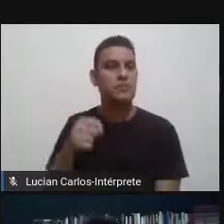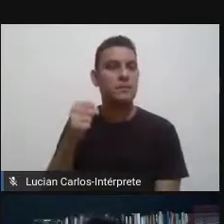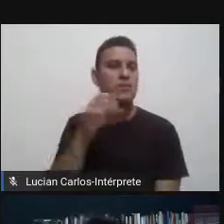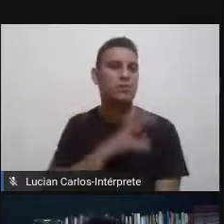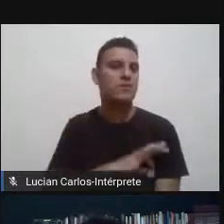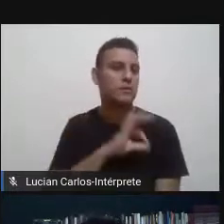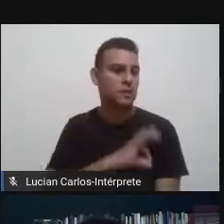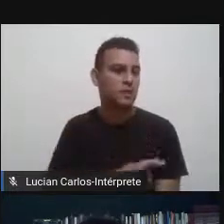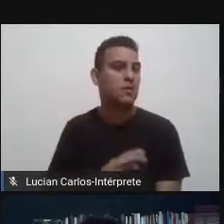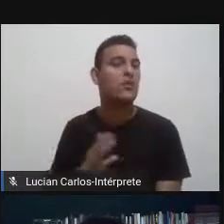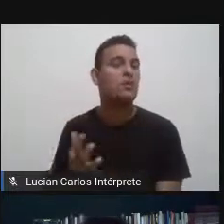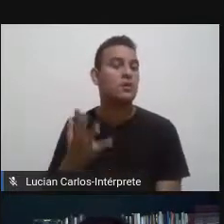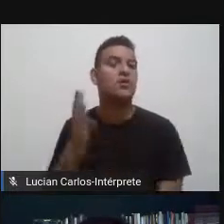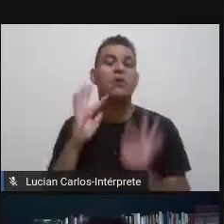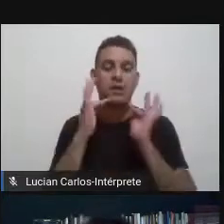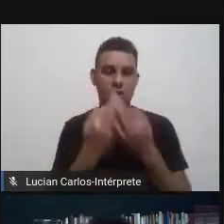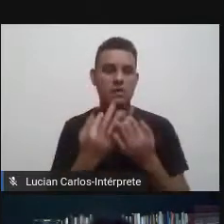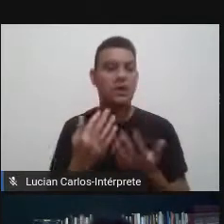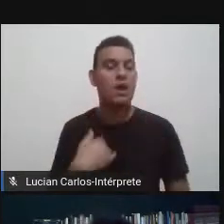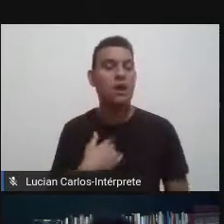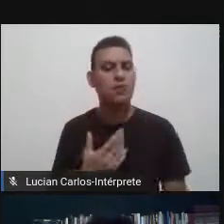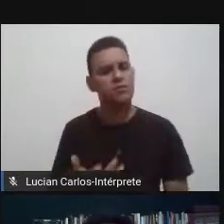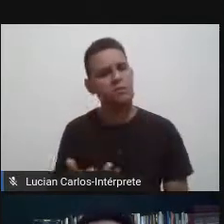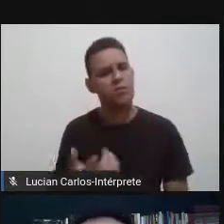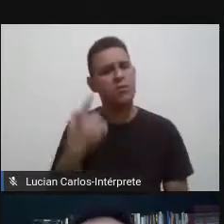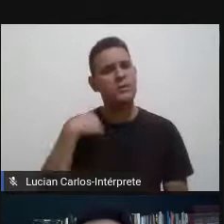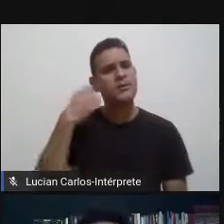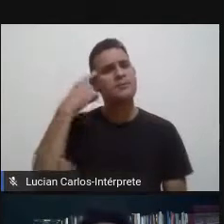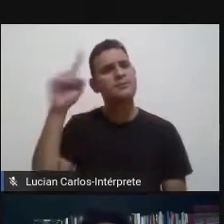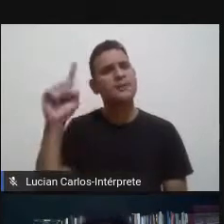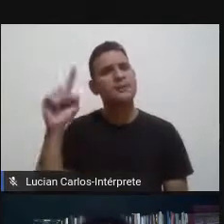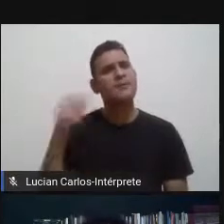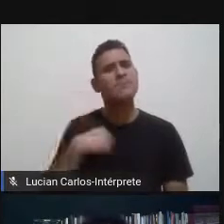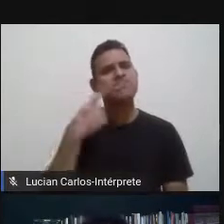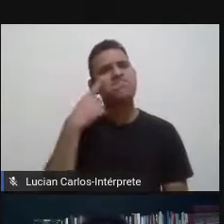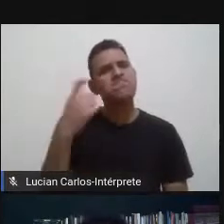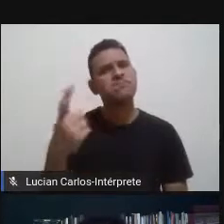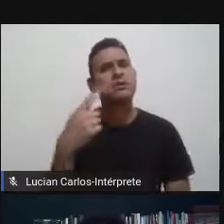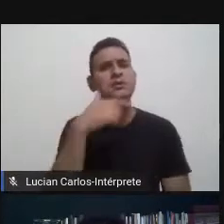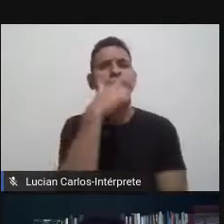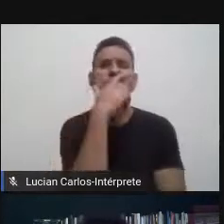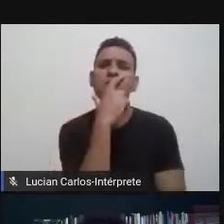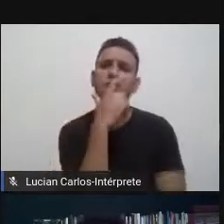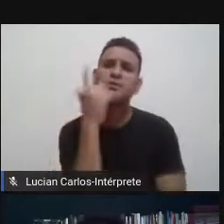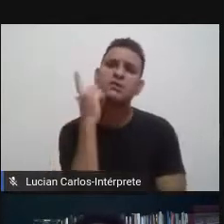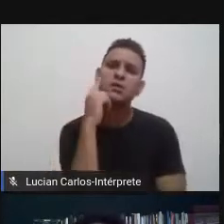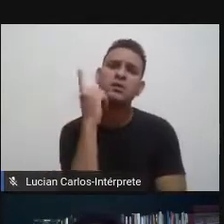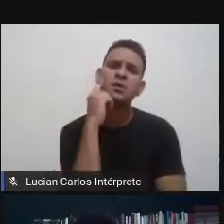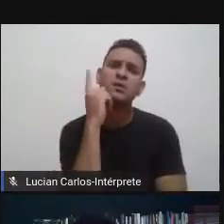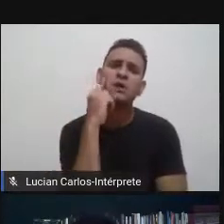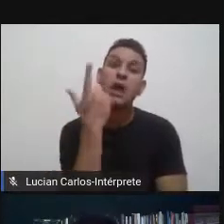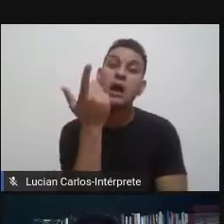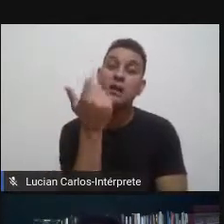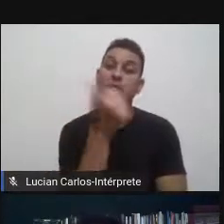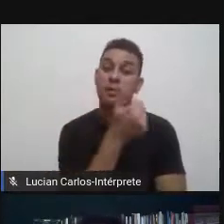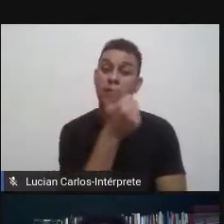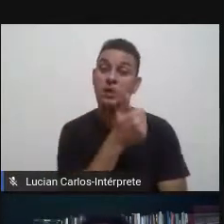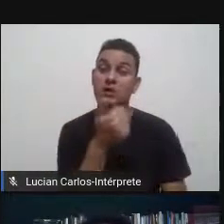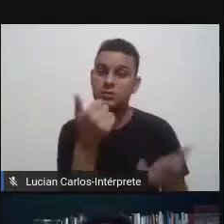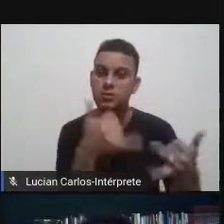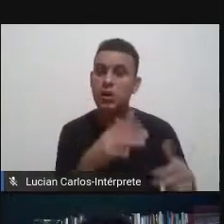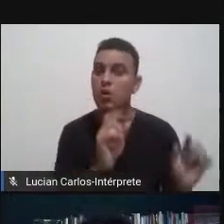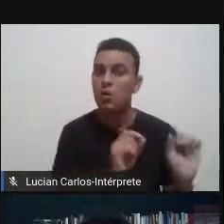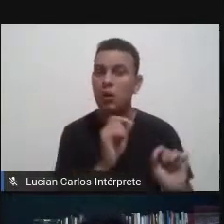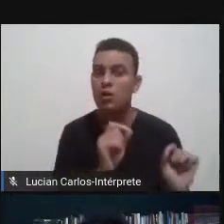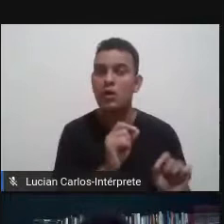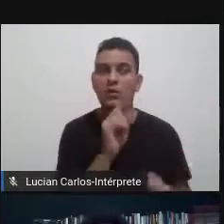kits de alimentação. E aí surgiu uma ideia muito interessante, porque a primeira portaria do kit de alimentação foi final